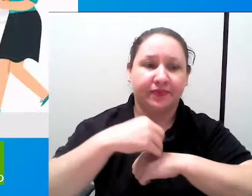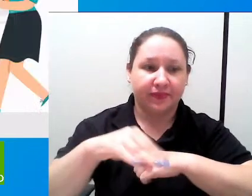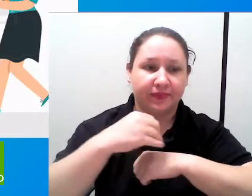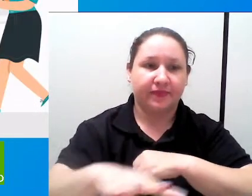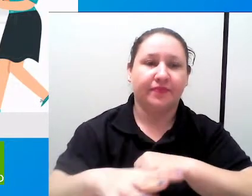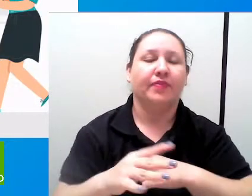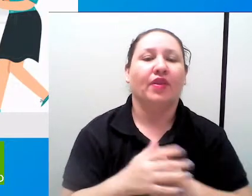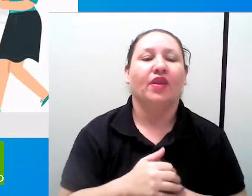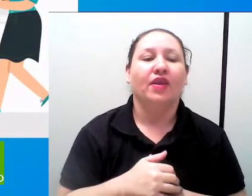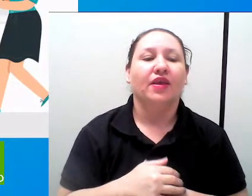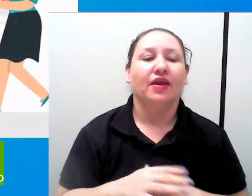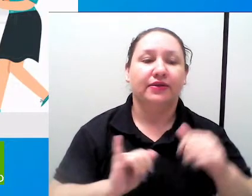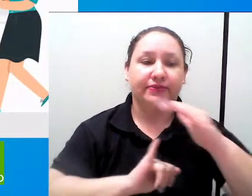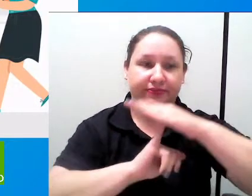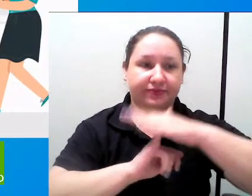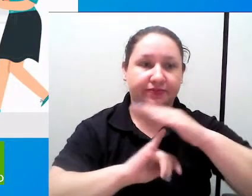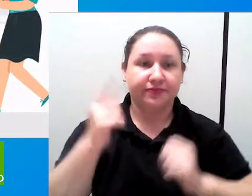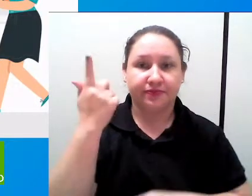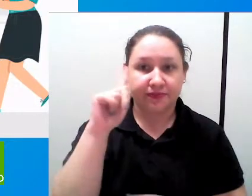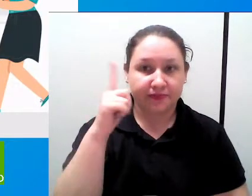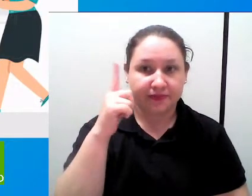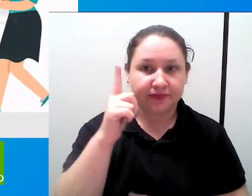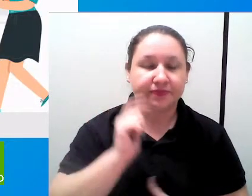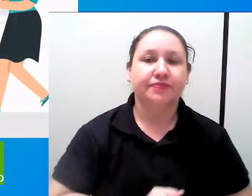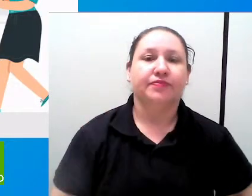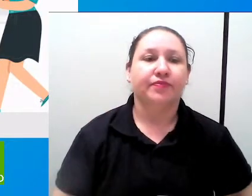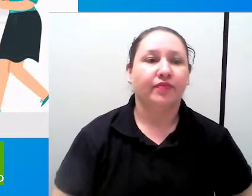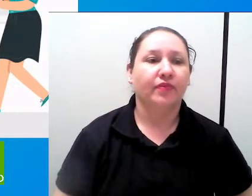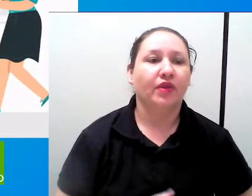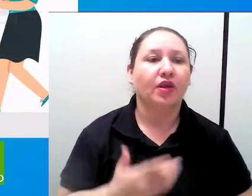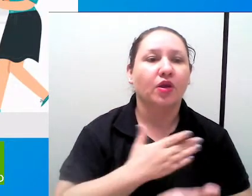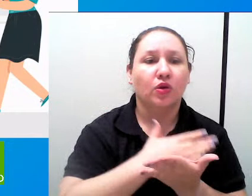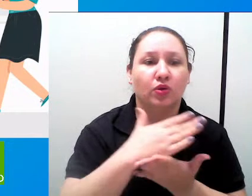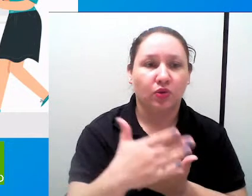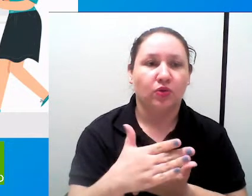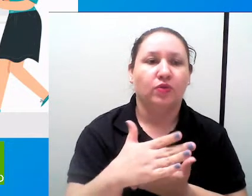Iporá. Bom, a gente começou o curso com